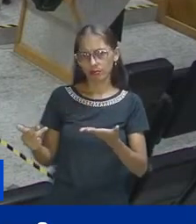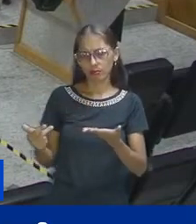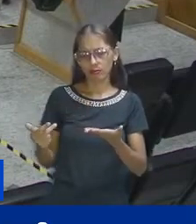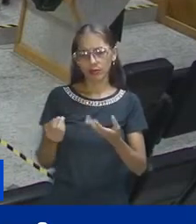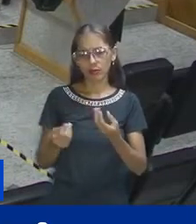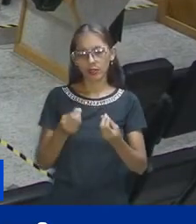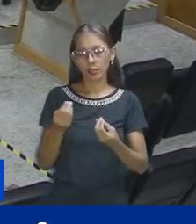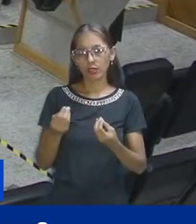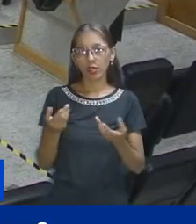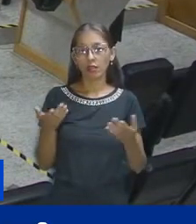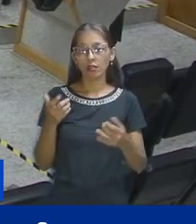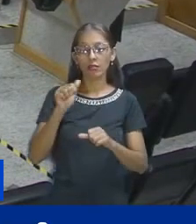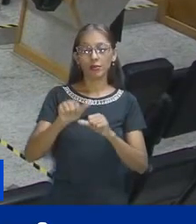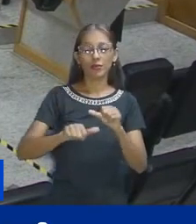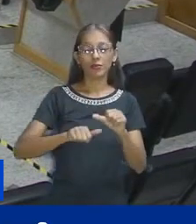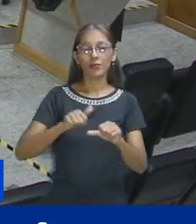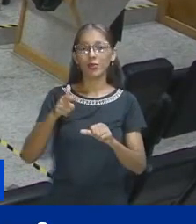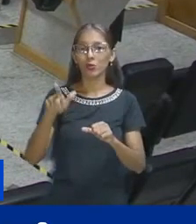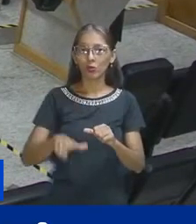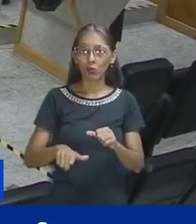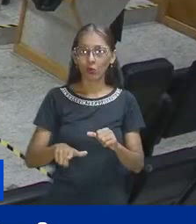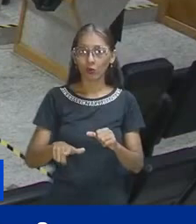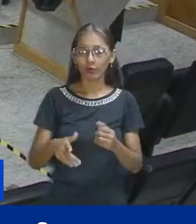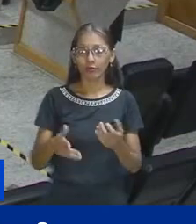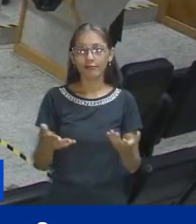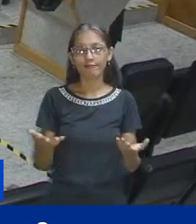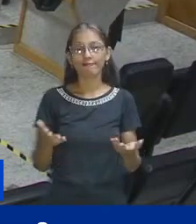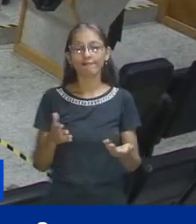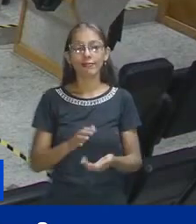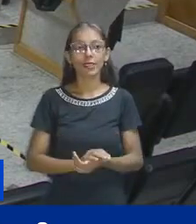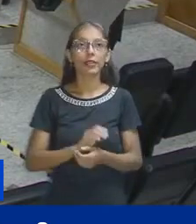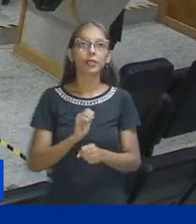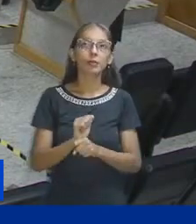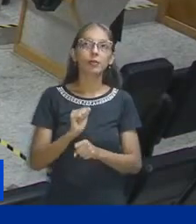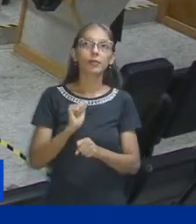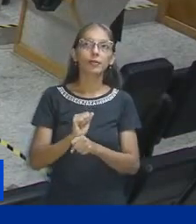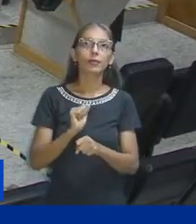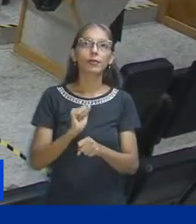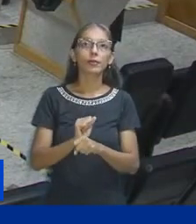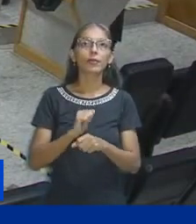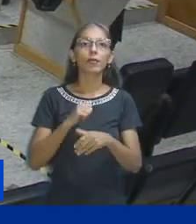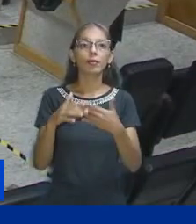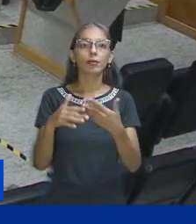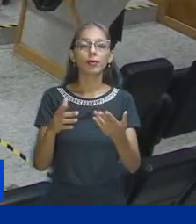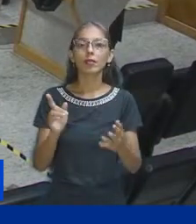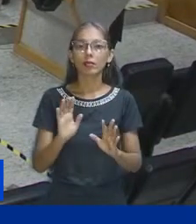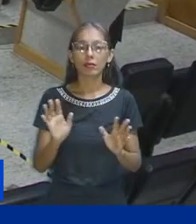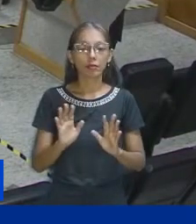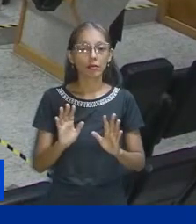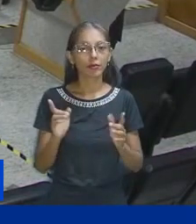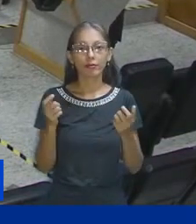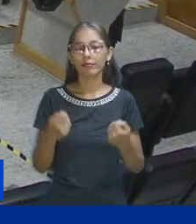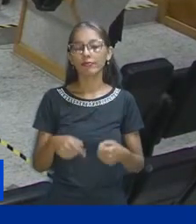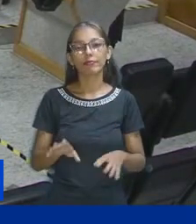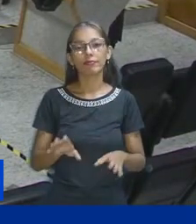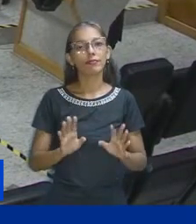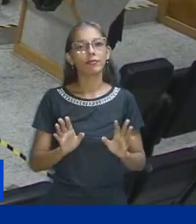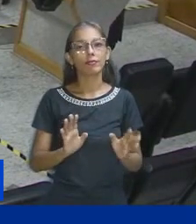até que nós resolvamos a situação do crime eleitoral, né? Elas são instâncias